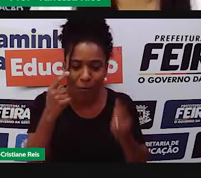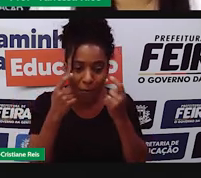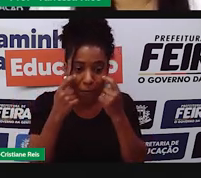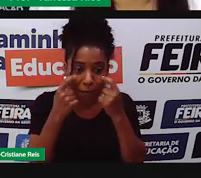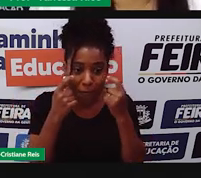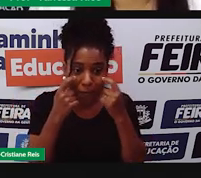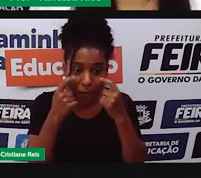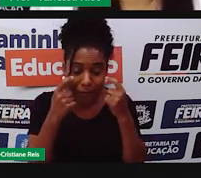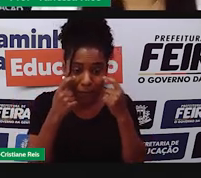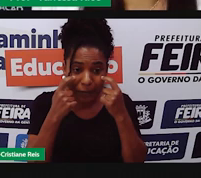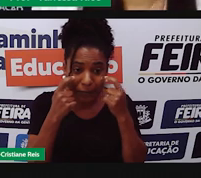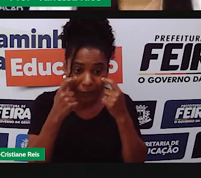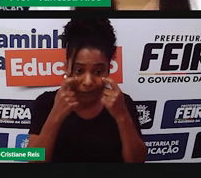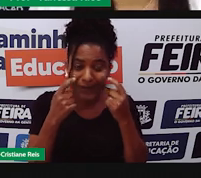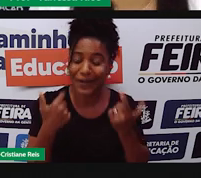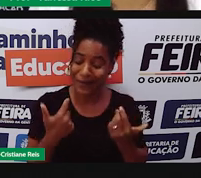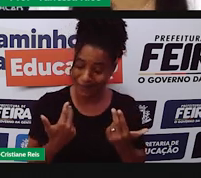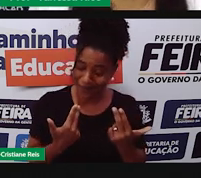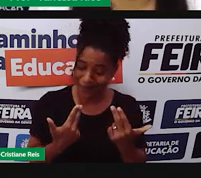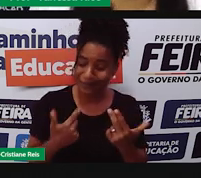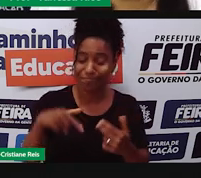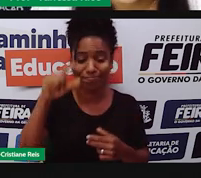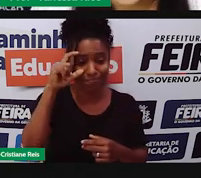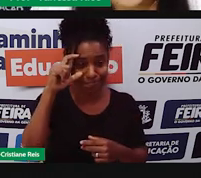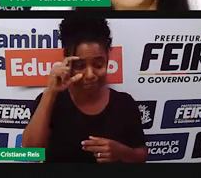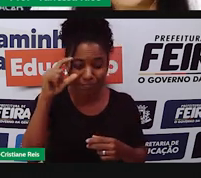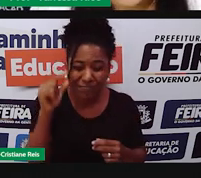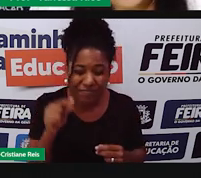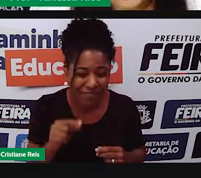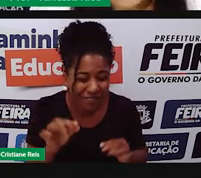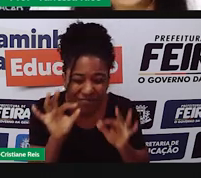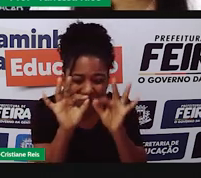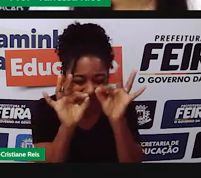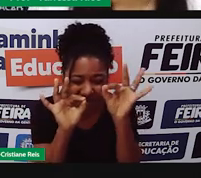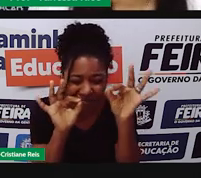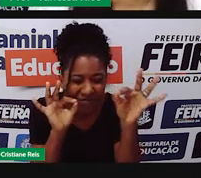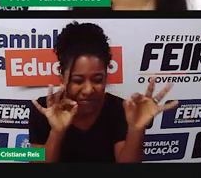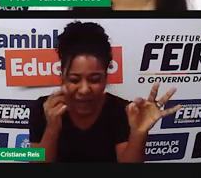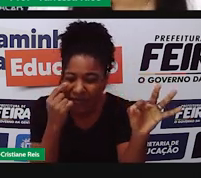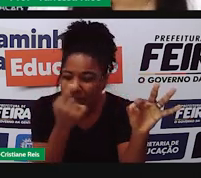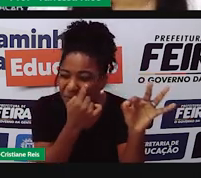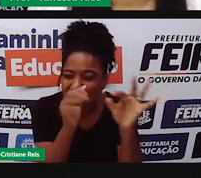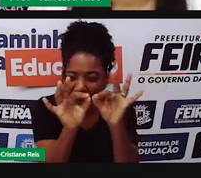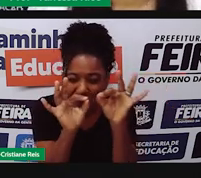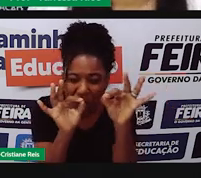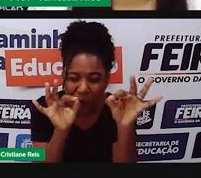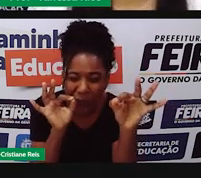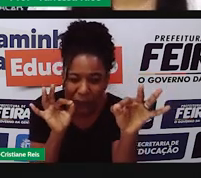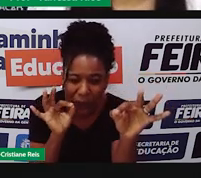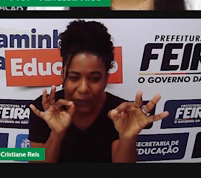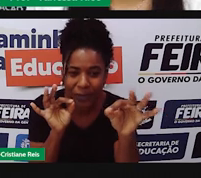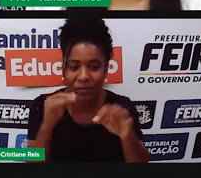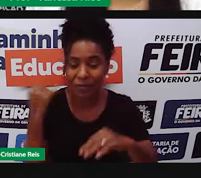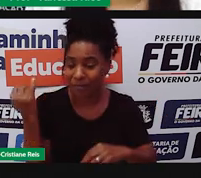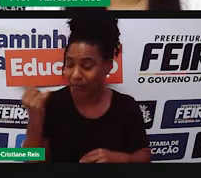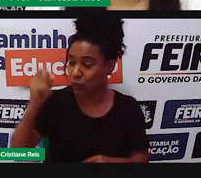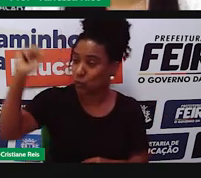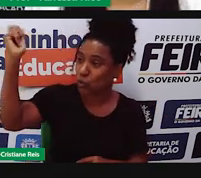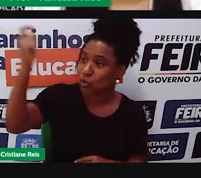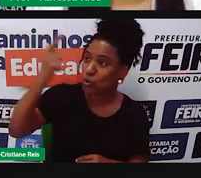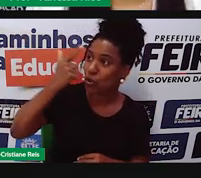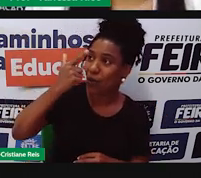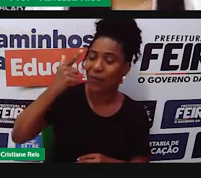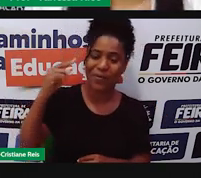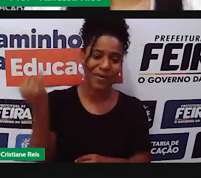tem miopia aí, como a Pro, tem dificuldade para enxergar de longe. E aí, o tomar um pouquinho de